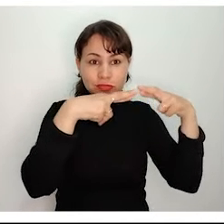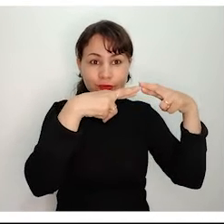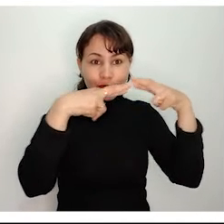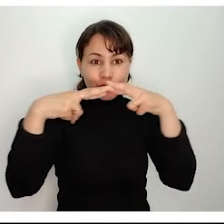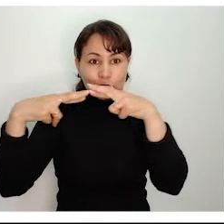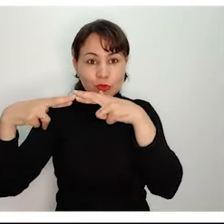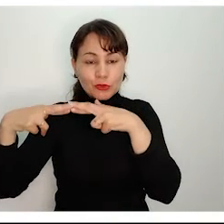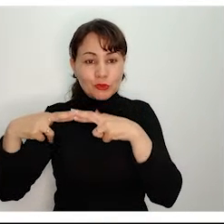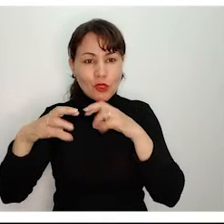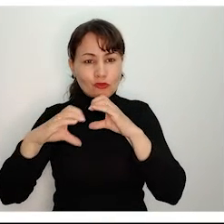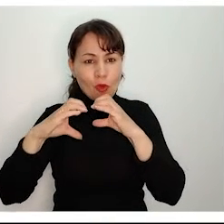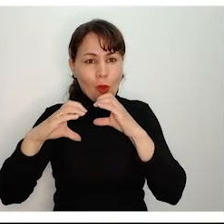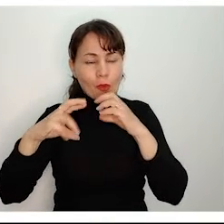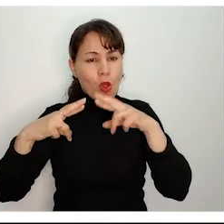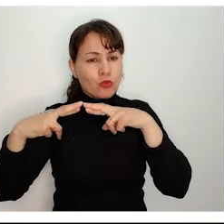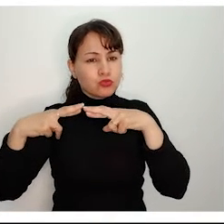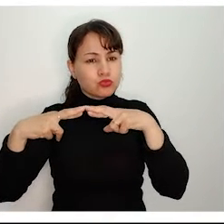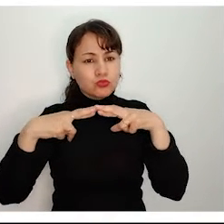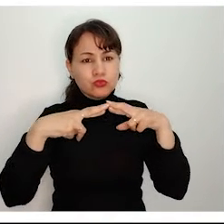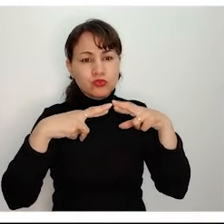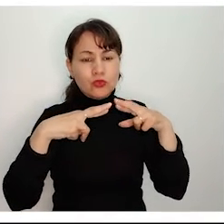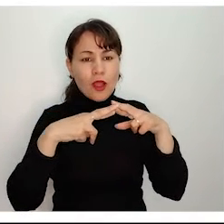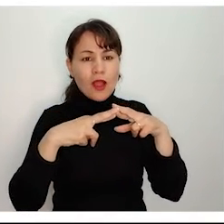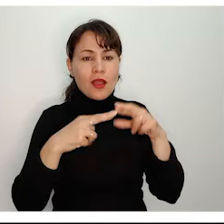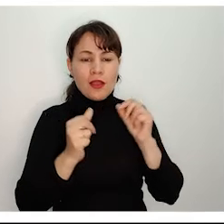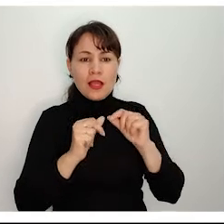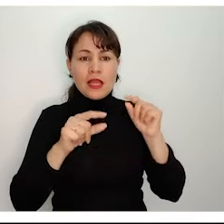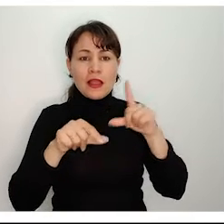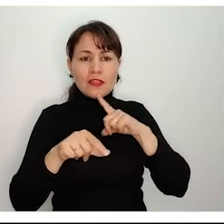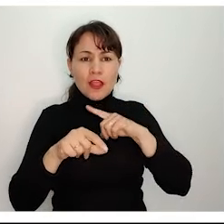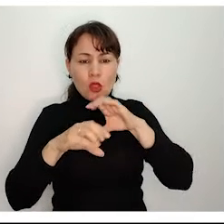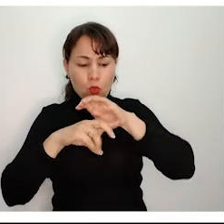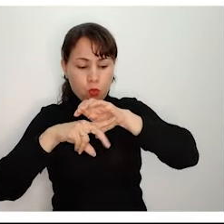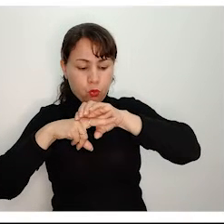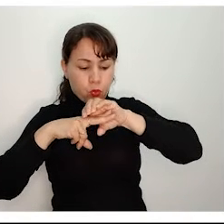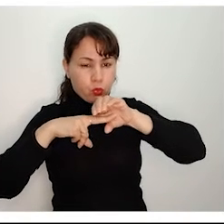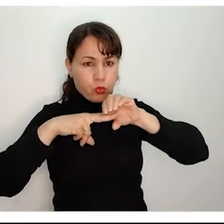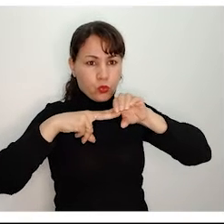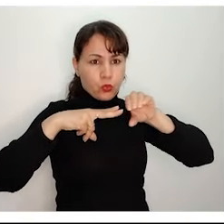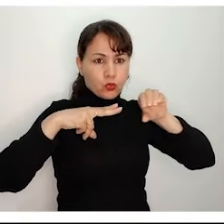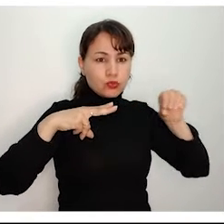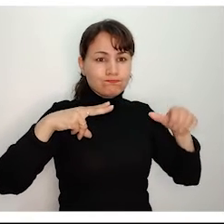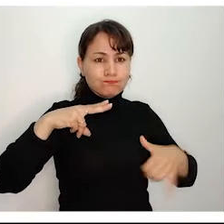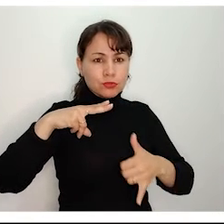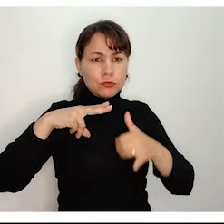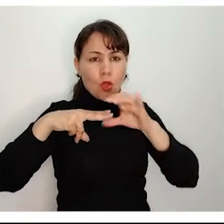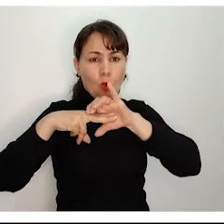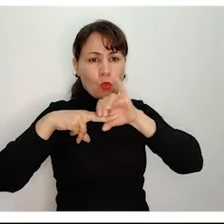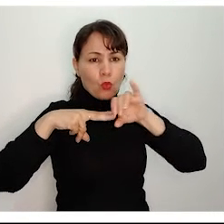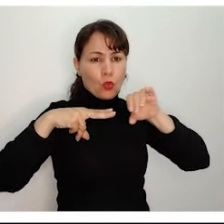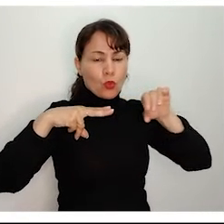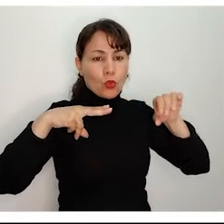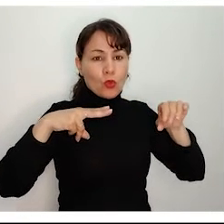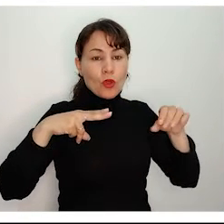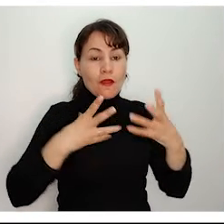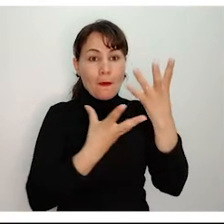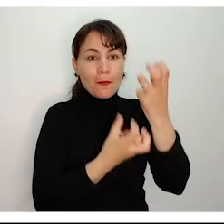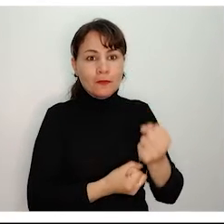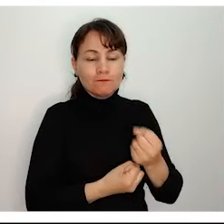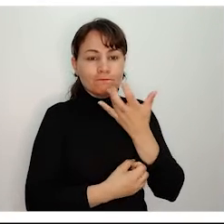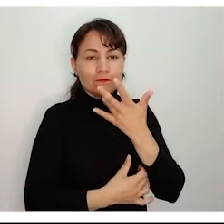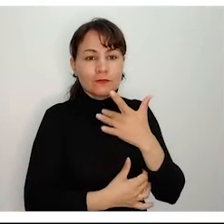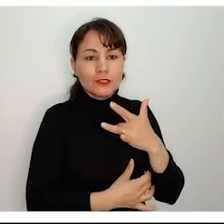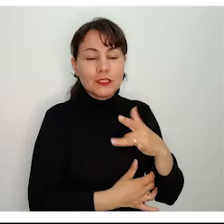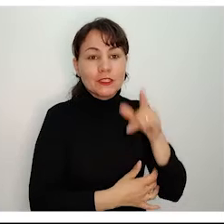vão ligando-se entre si, fazendo as sinapses, sendo mielinizados. Isso é que vai permitir com que a criança